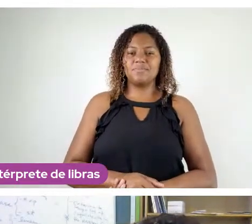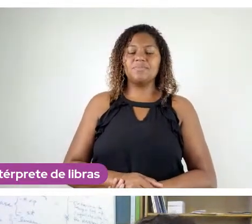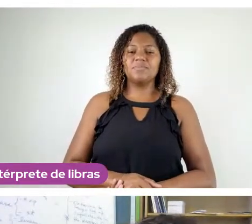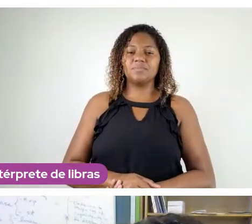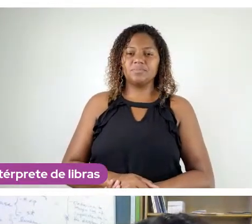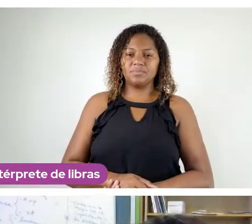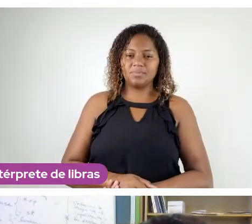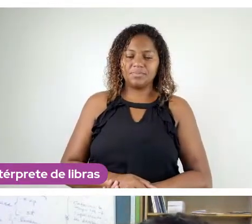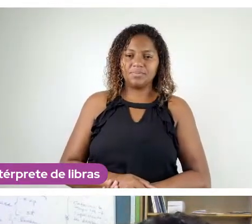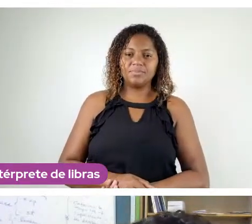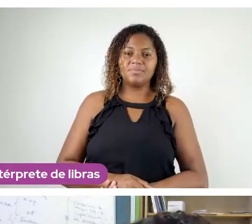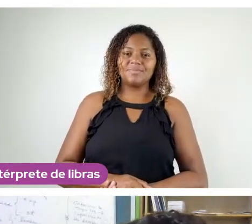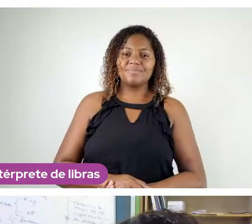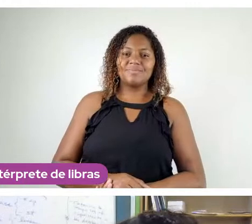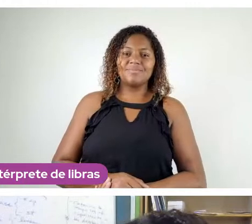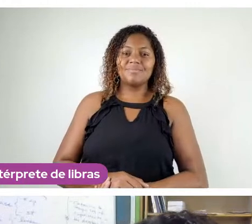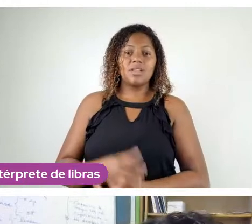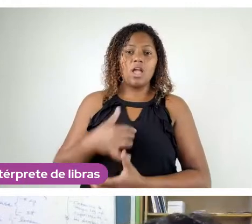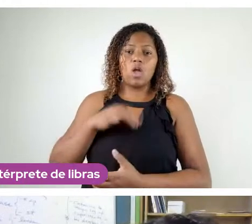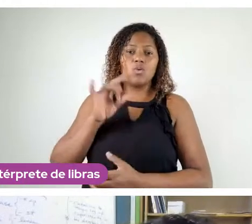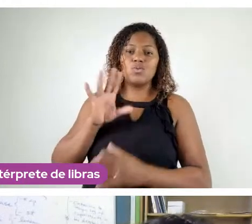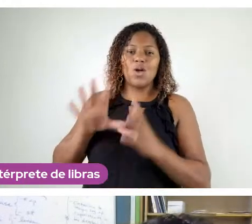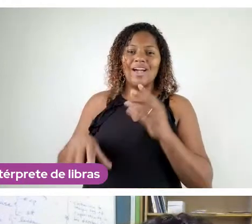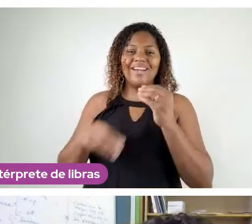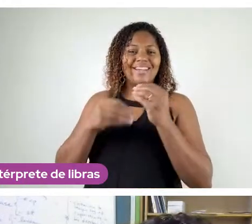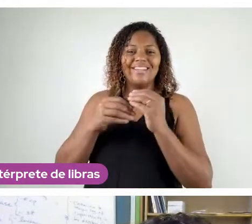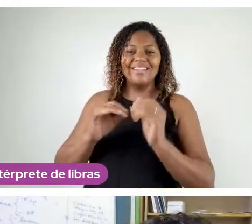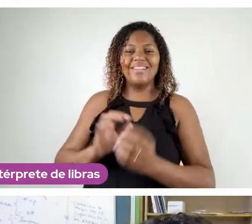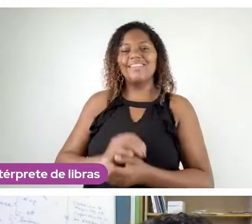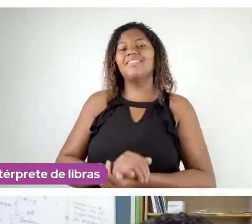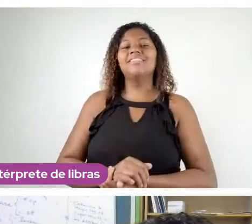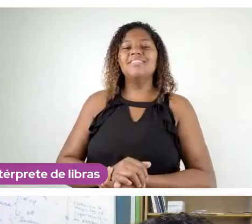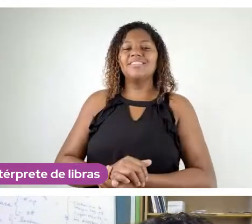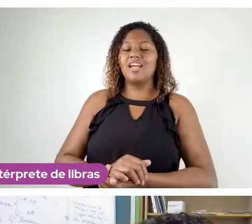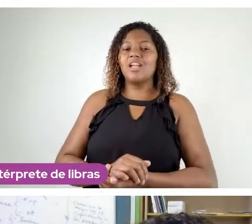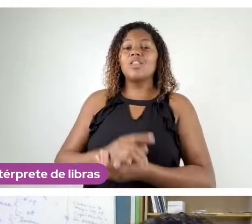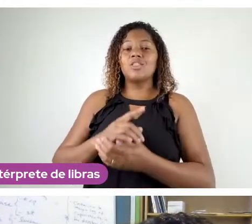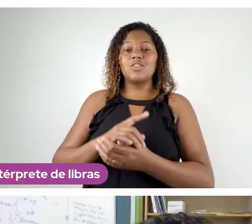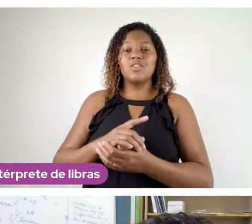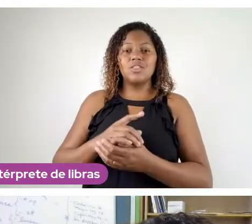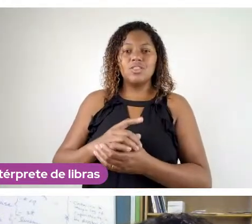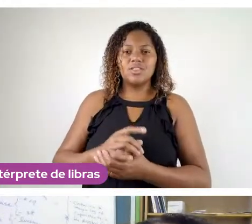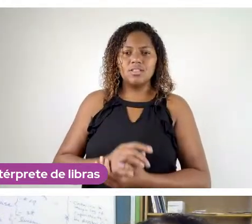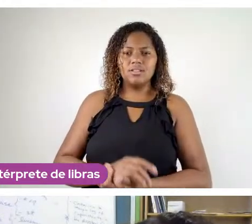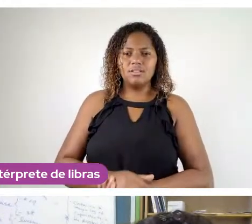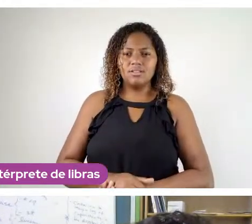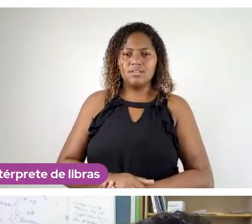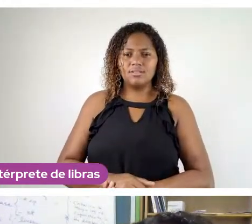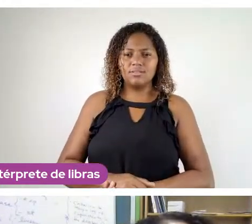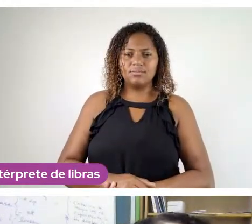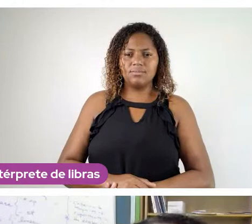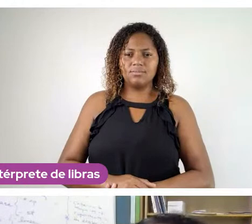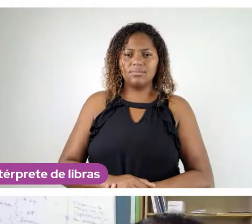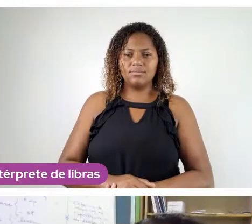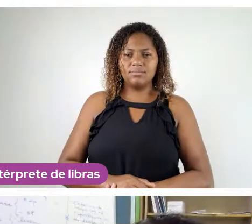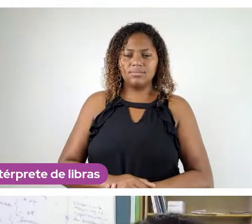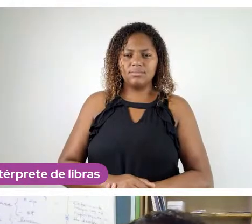Eu só tenho a Problemas complementar, não né? são exclusivamente ambientais, eles são socioambientais. Vai, É, Catarina,